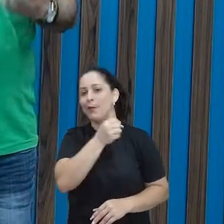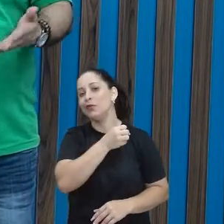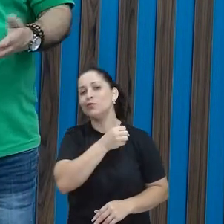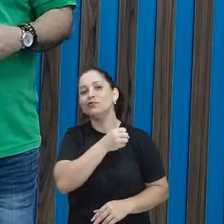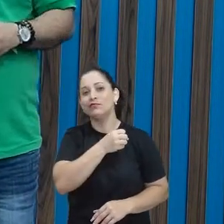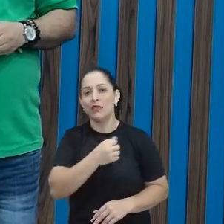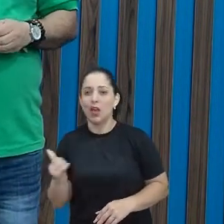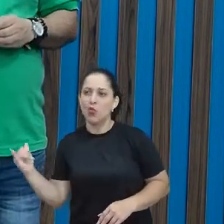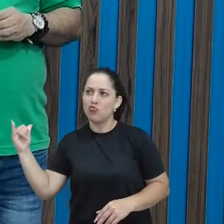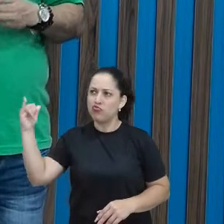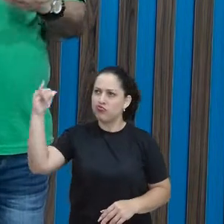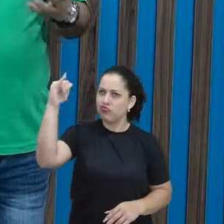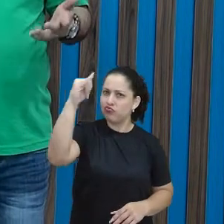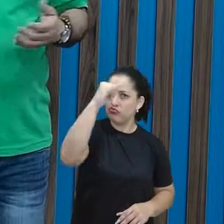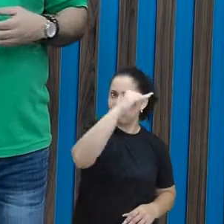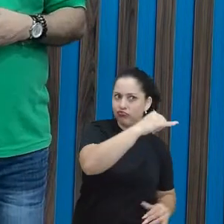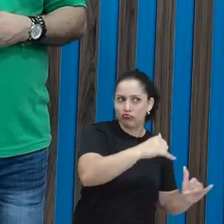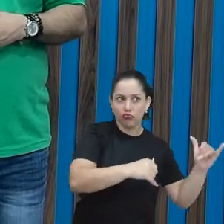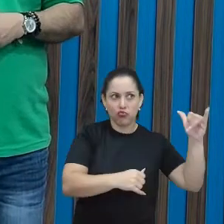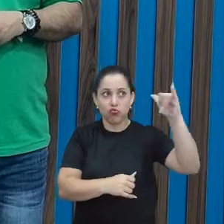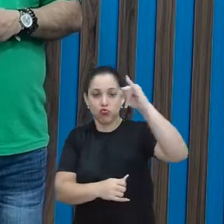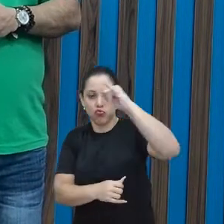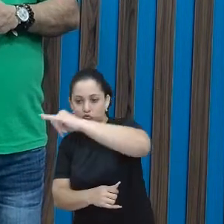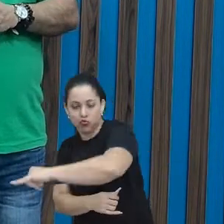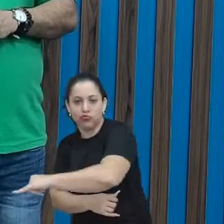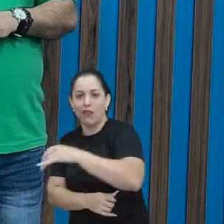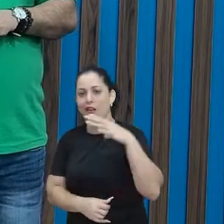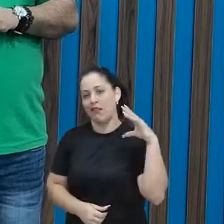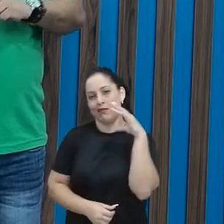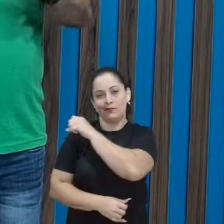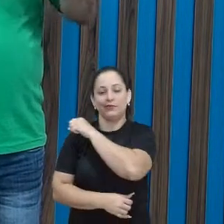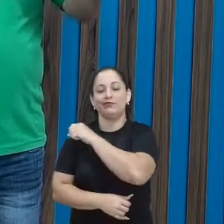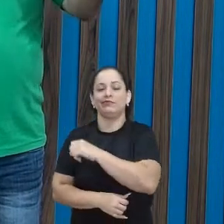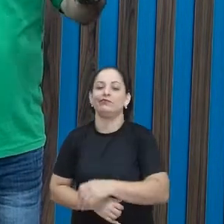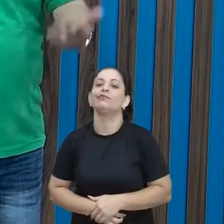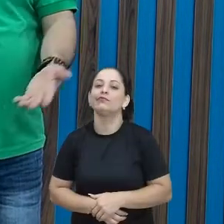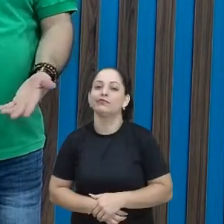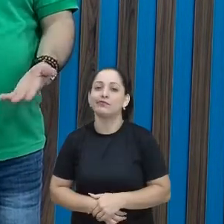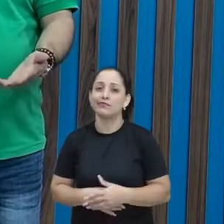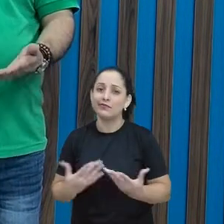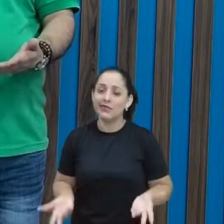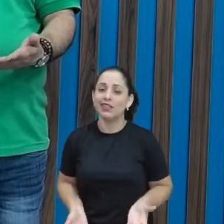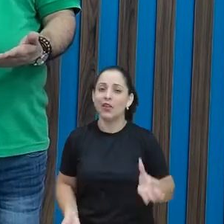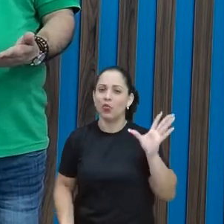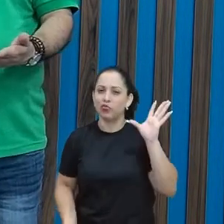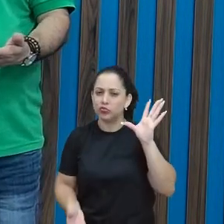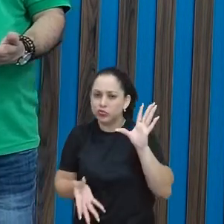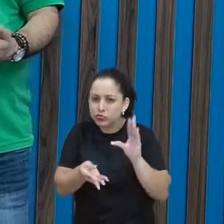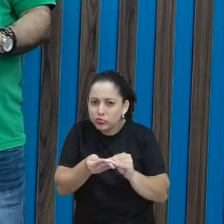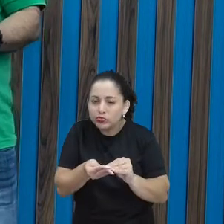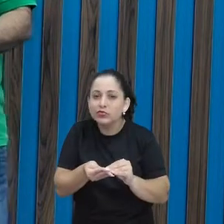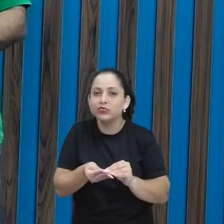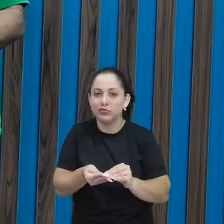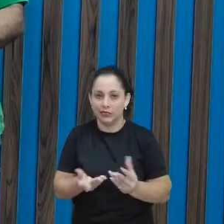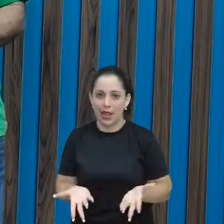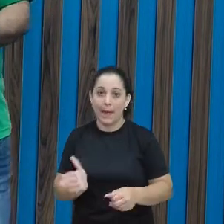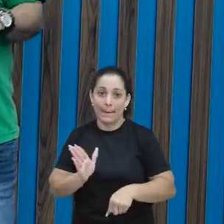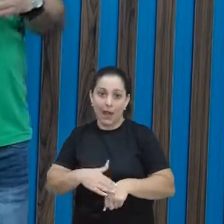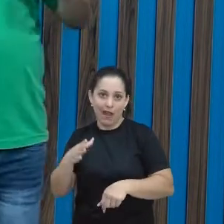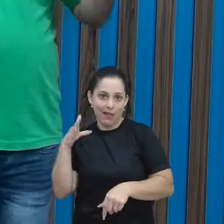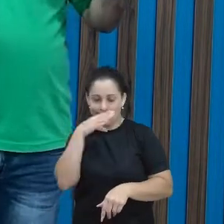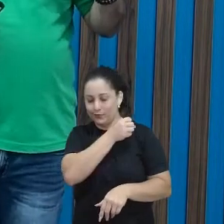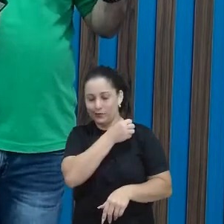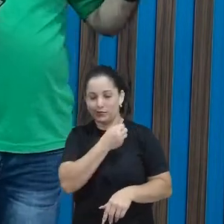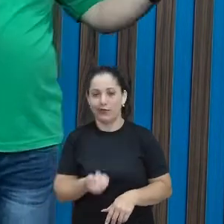do voo. Então, nesse sentido, veja como se encurtam, né, as distâncias, né? Então, uma viagem